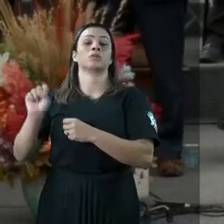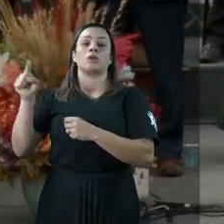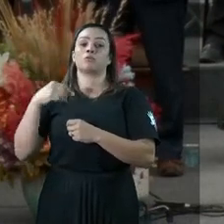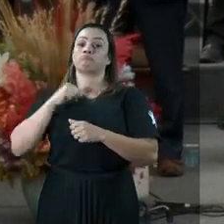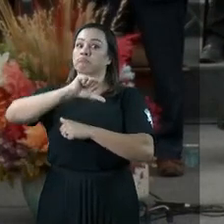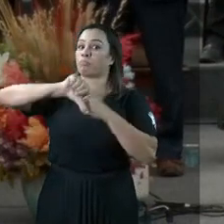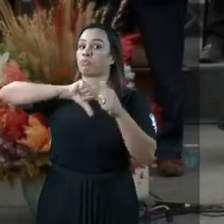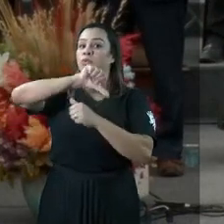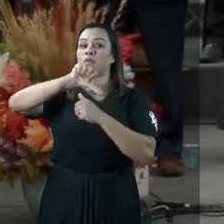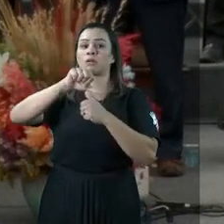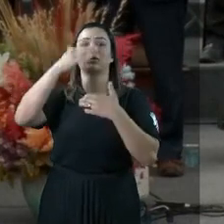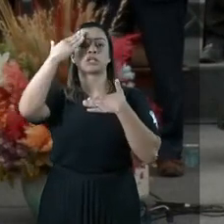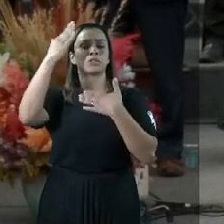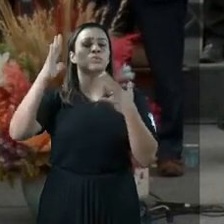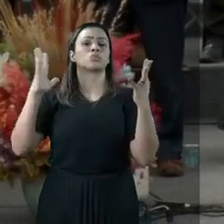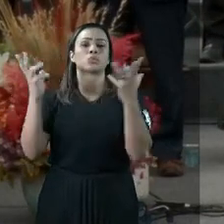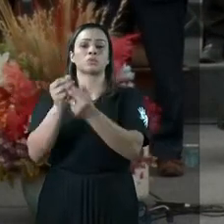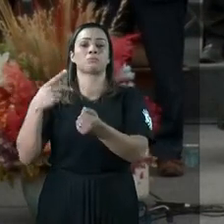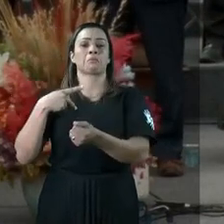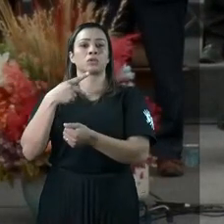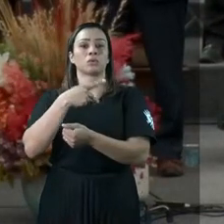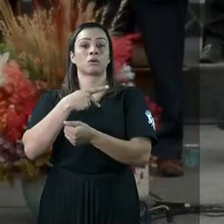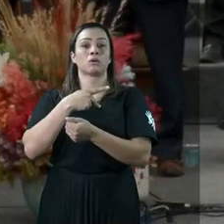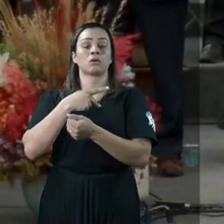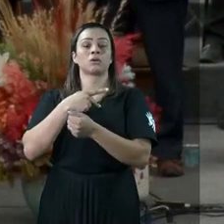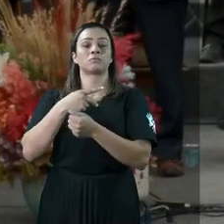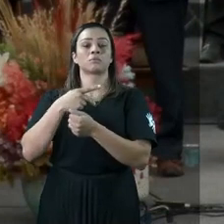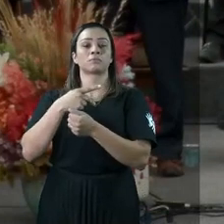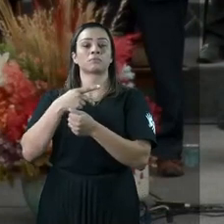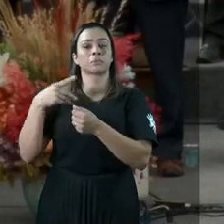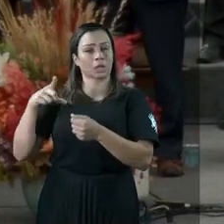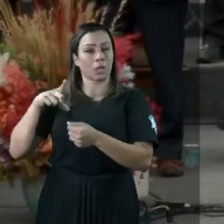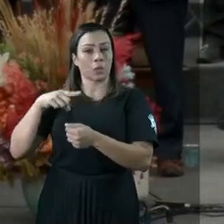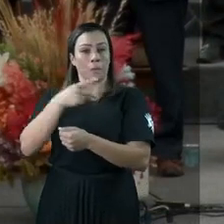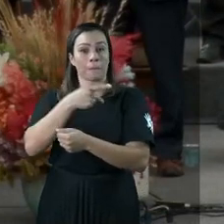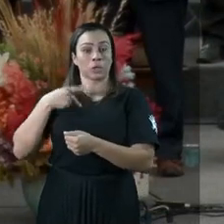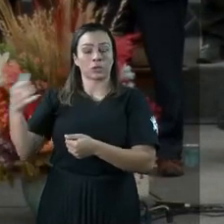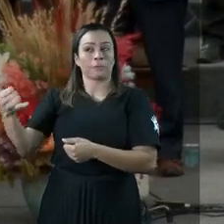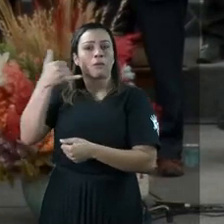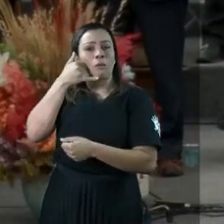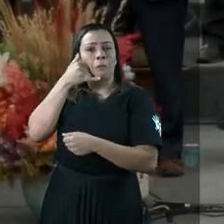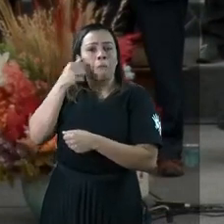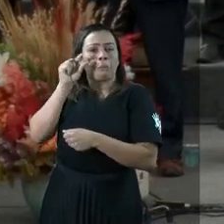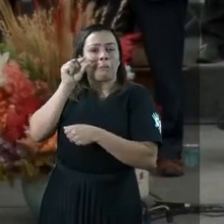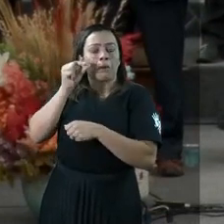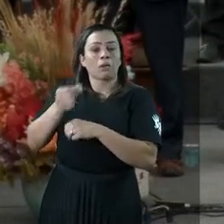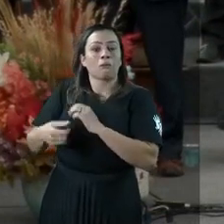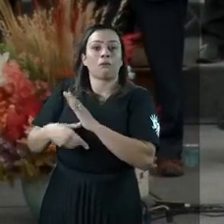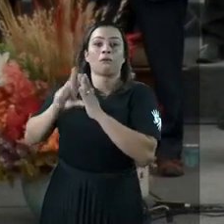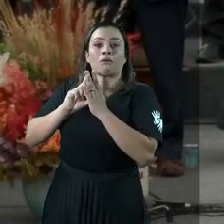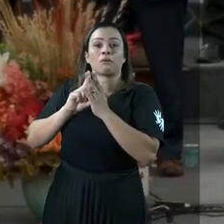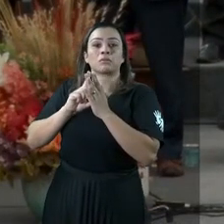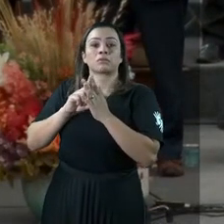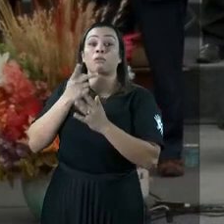pastor Alexandre, missionária Luciana, que me ligou minutos antes de eu chegar aqui e disse: santo, entrega tudo o que Deus